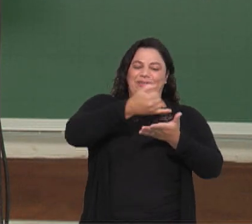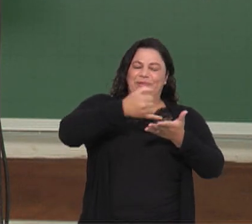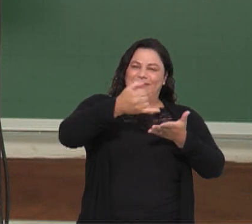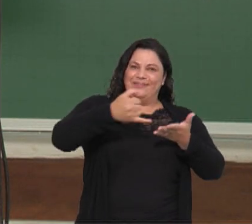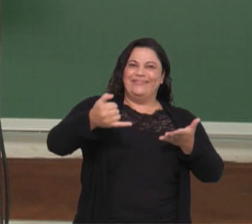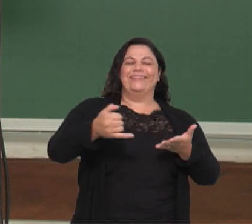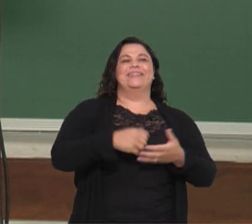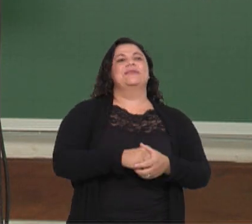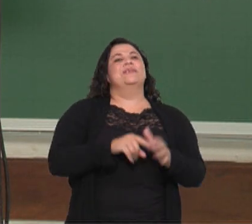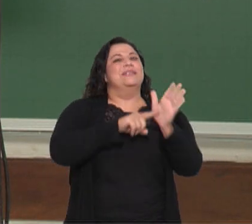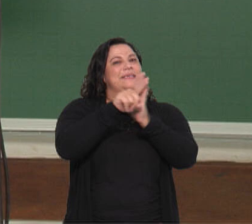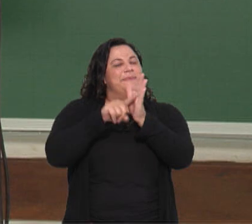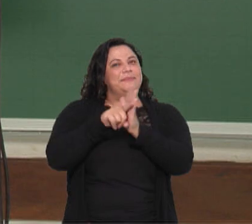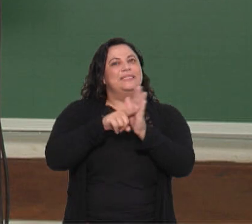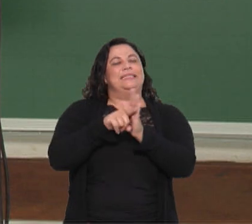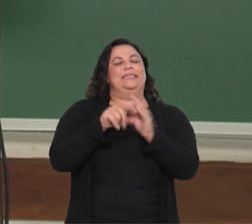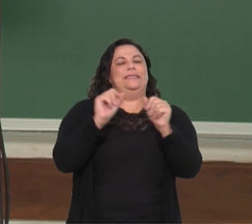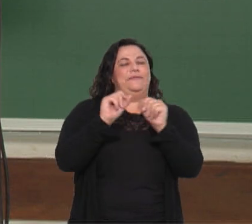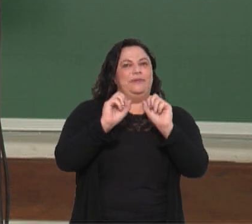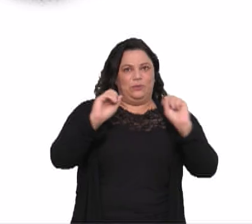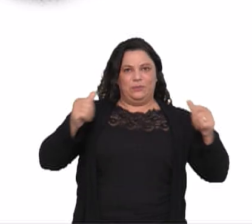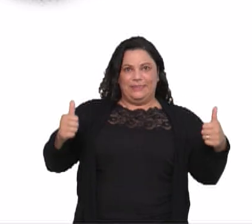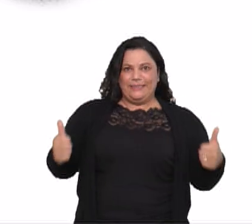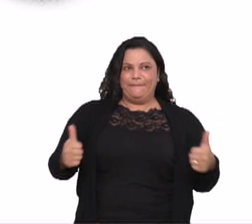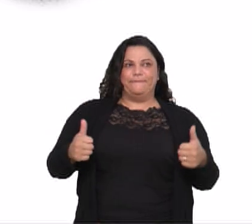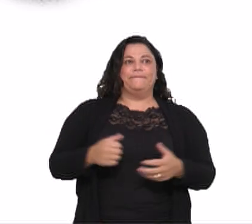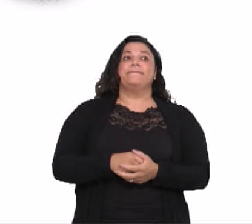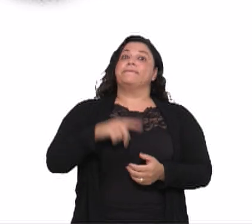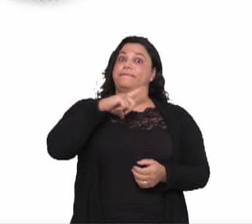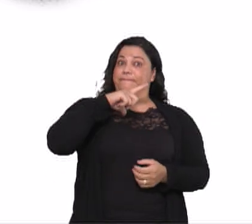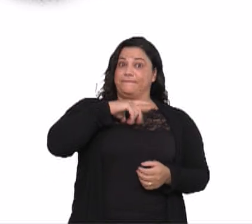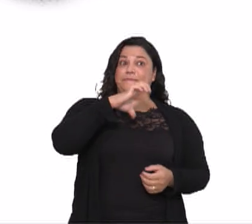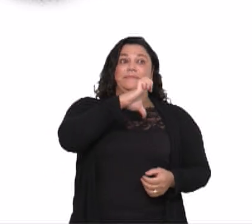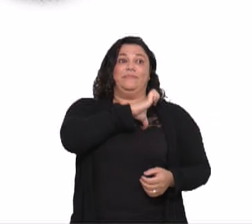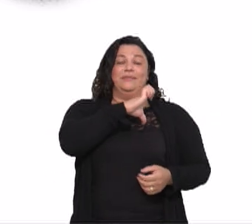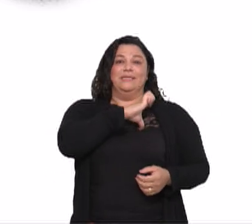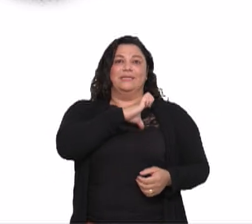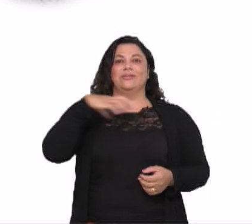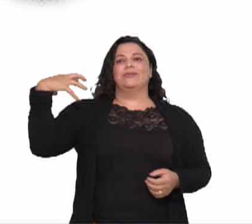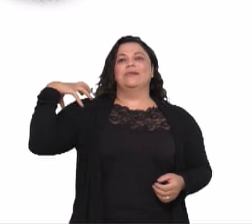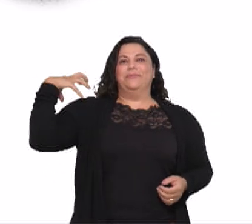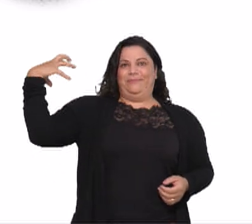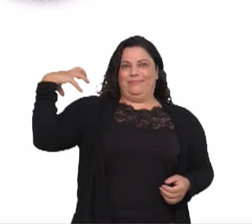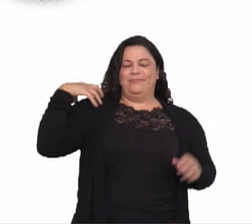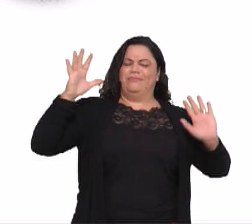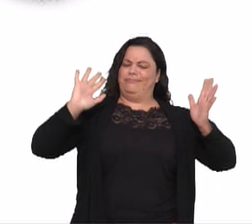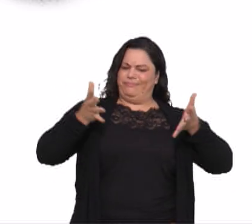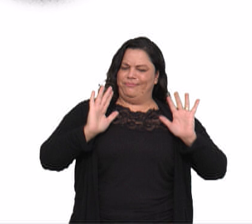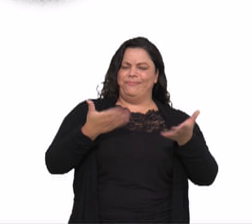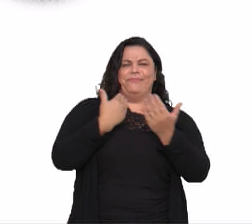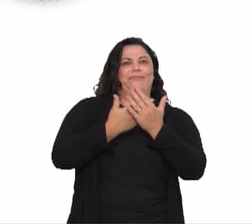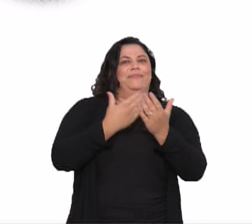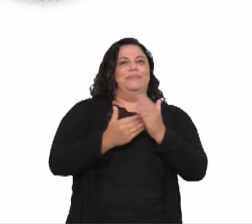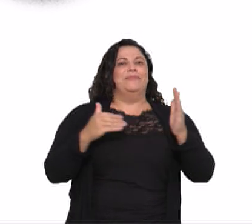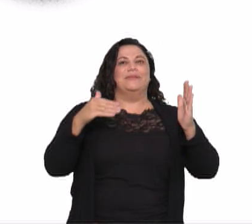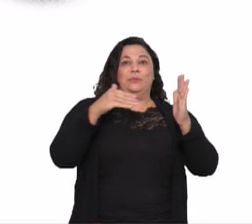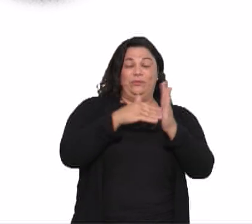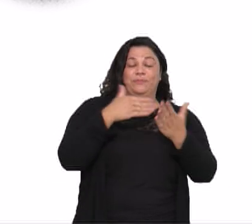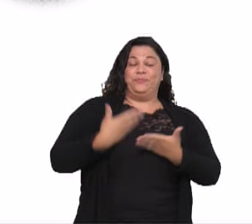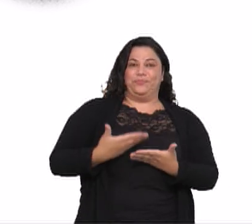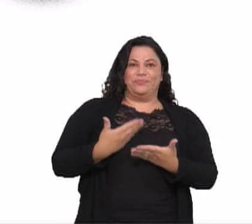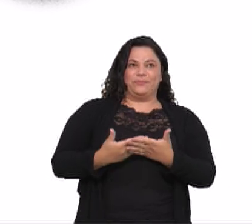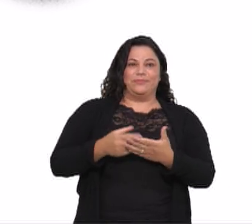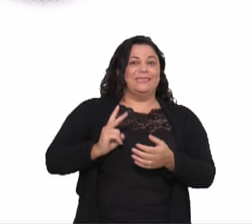que você fez, beleza? Então temos aí a ética platônica que trabalhamos na última aula, tá? E sempre que a gente pega